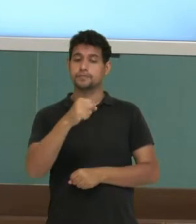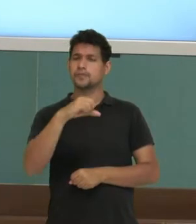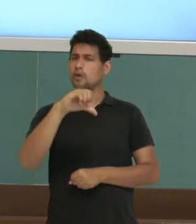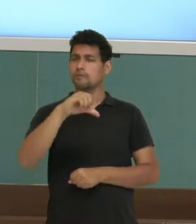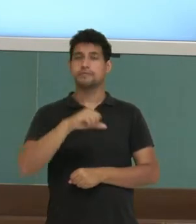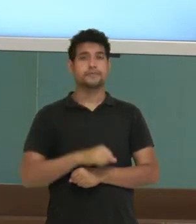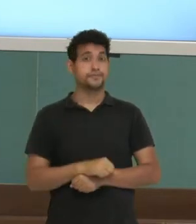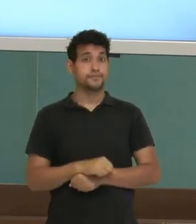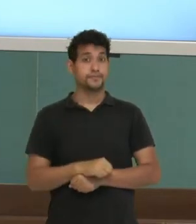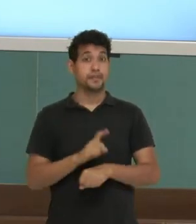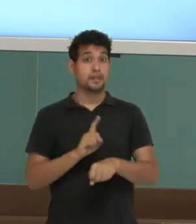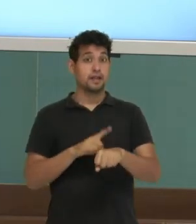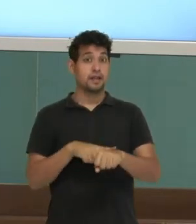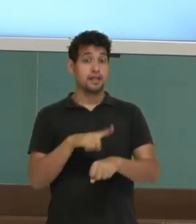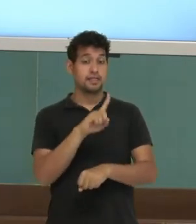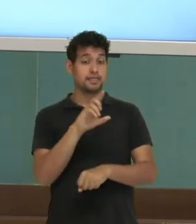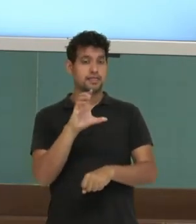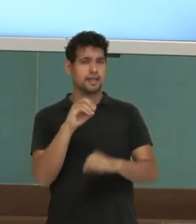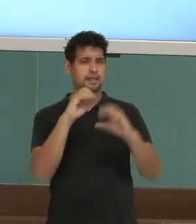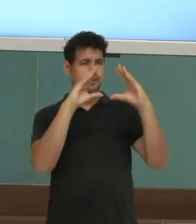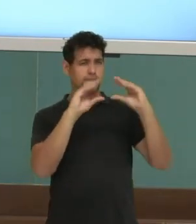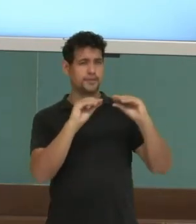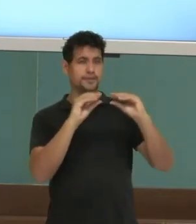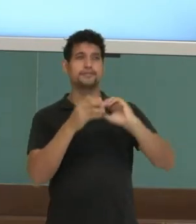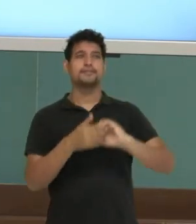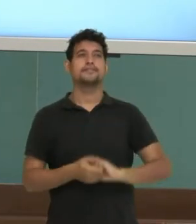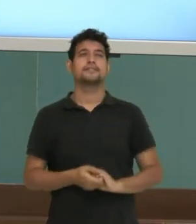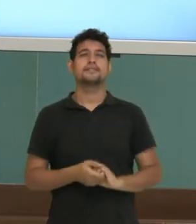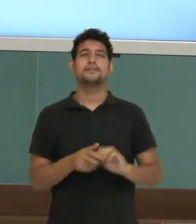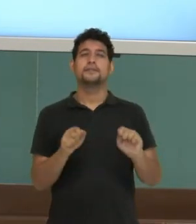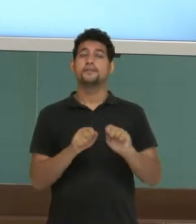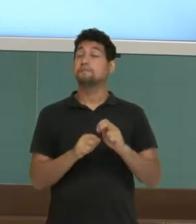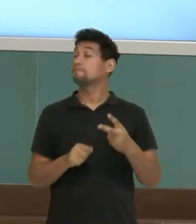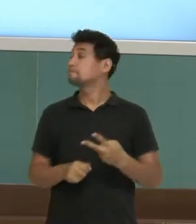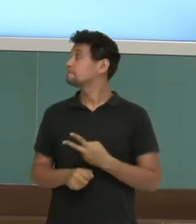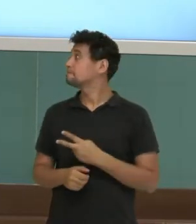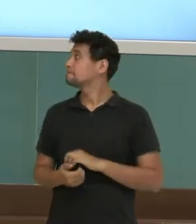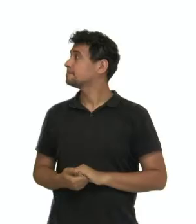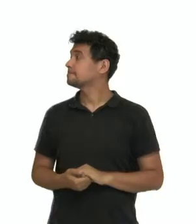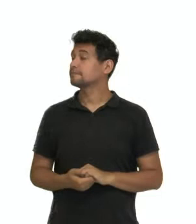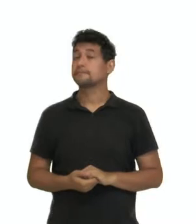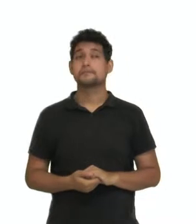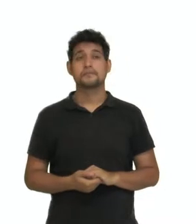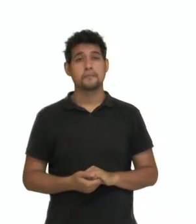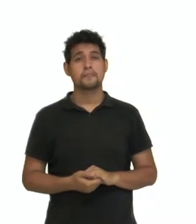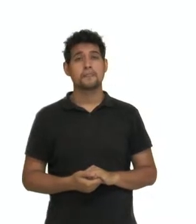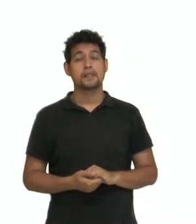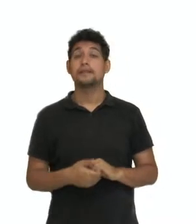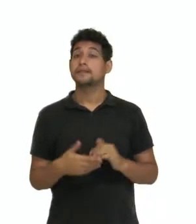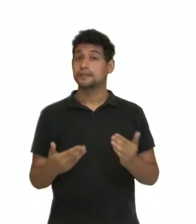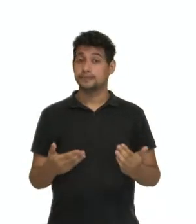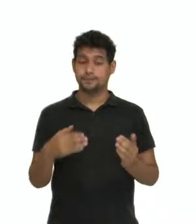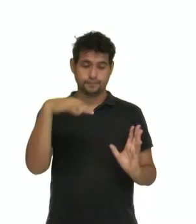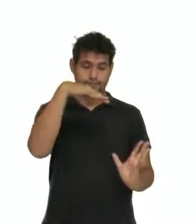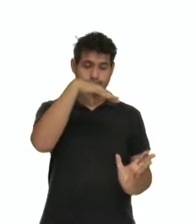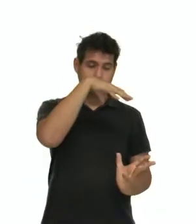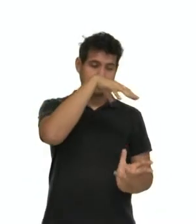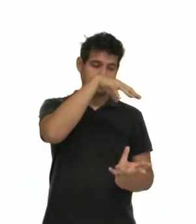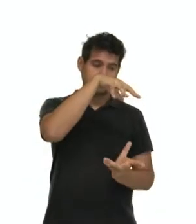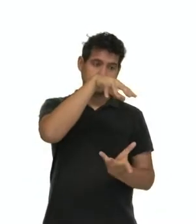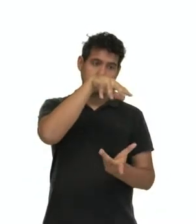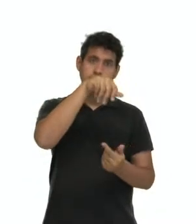1989, às 10 horas da noite. Então vamos fazer a leitura. O eixo de rotação da Terra tem